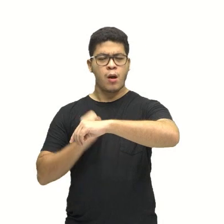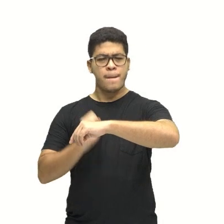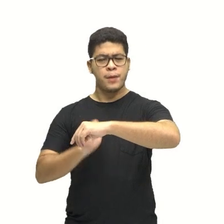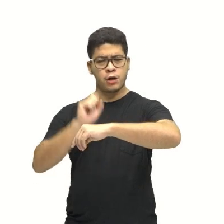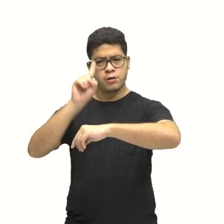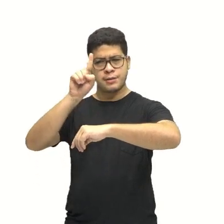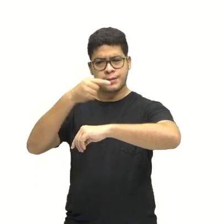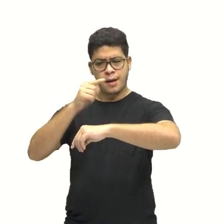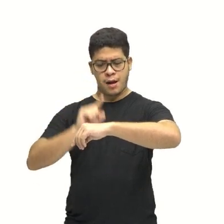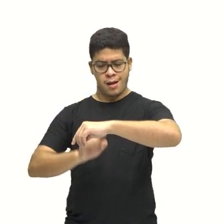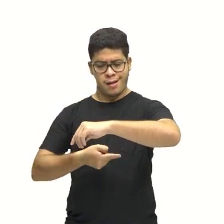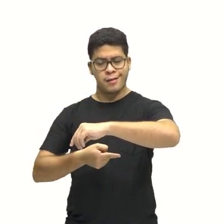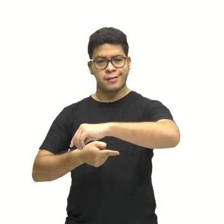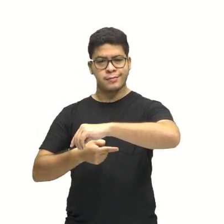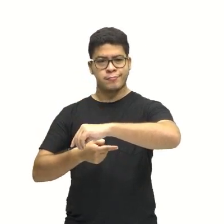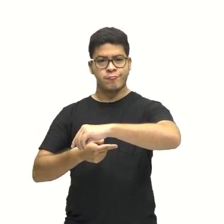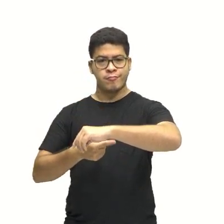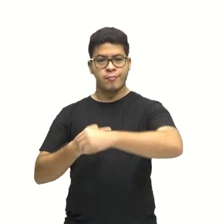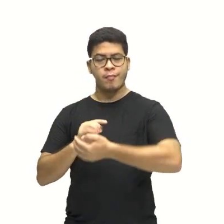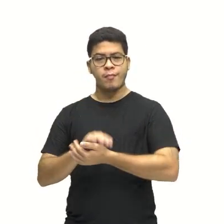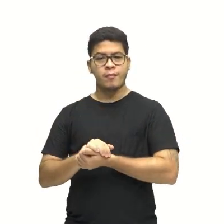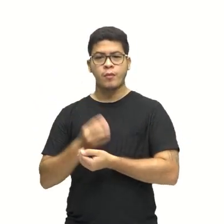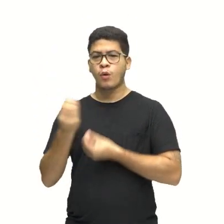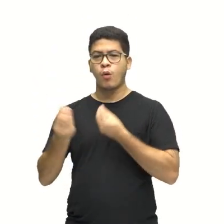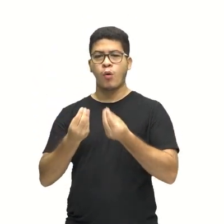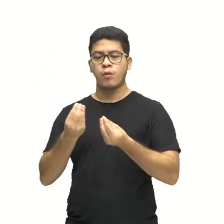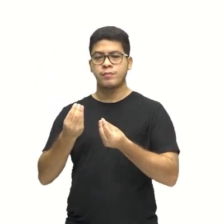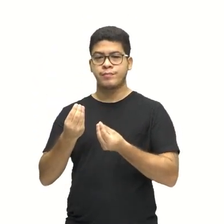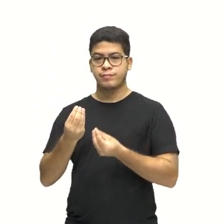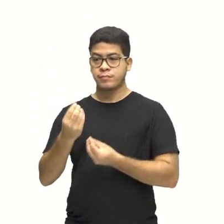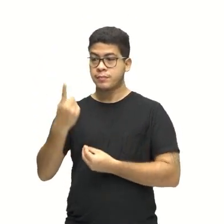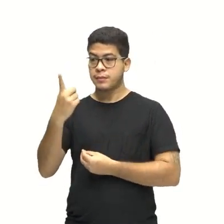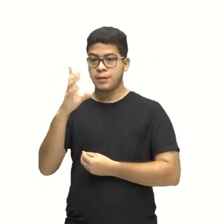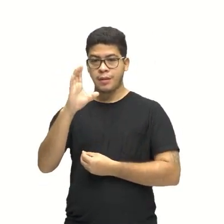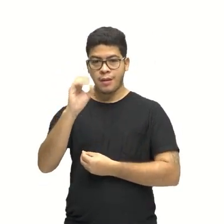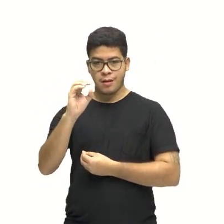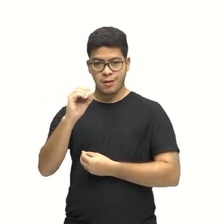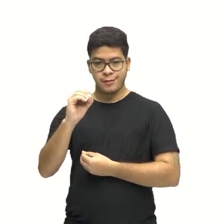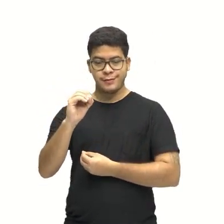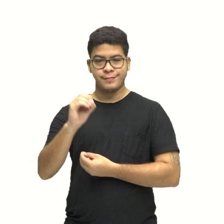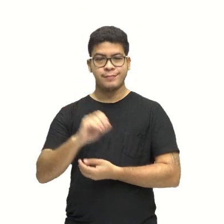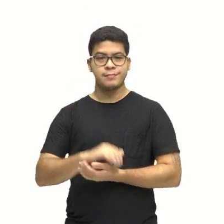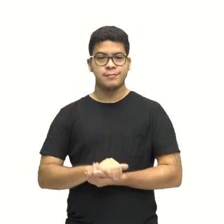ó. E aí, x igual a